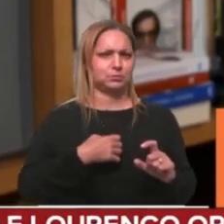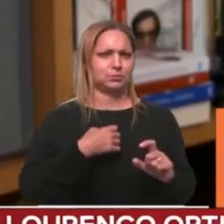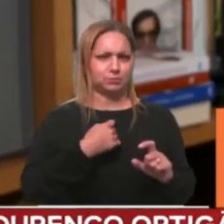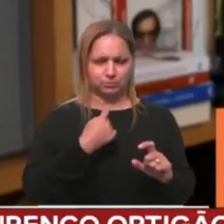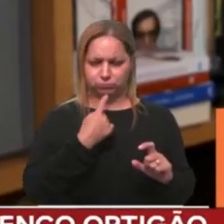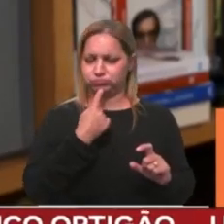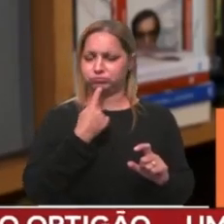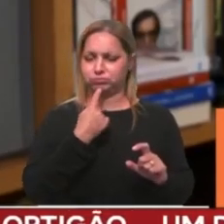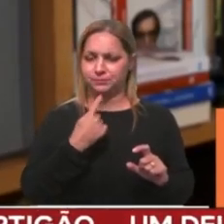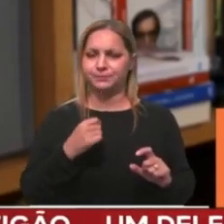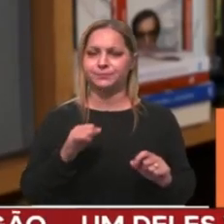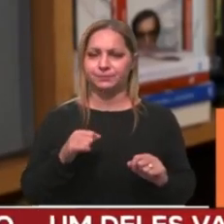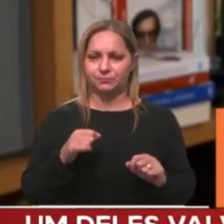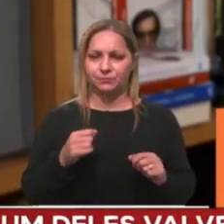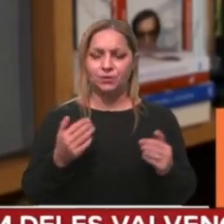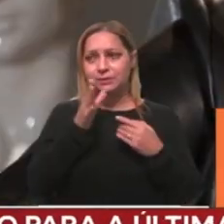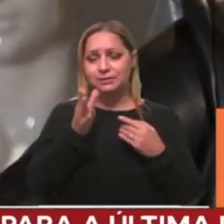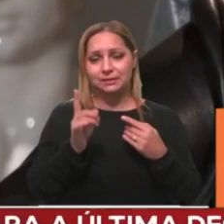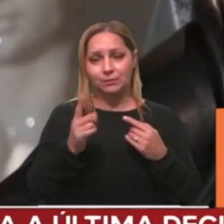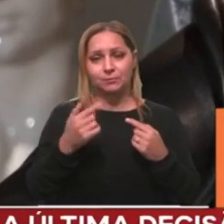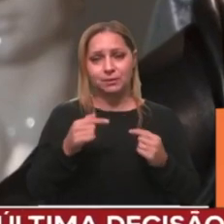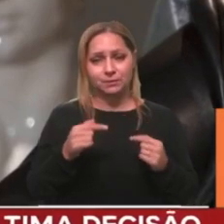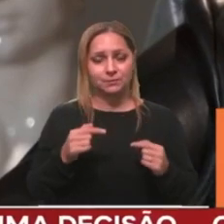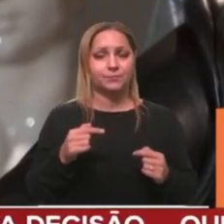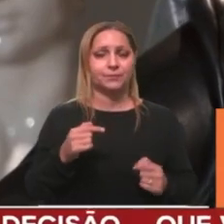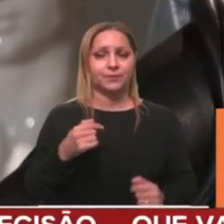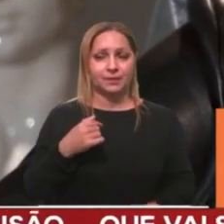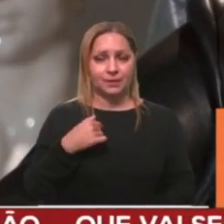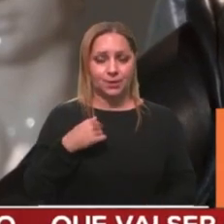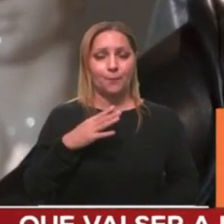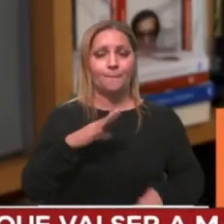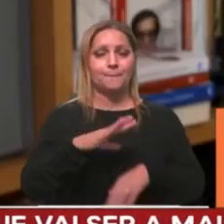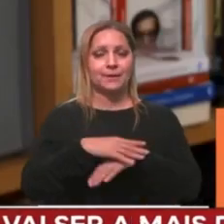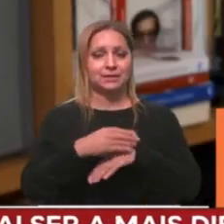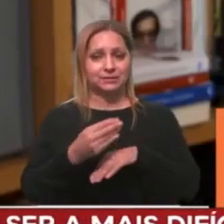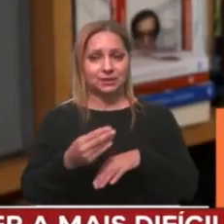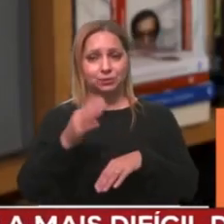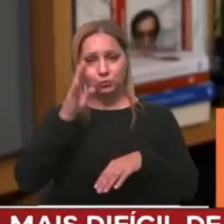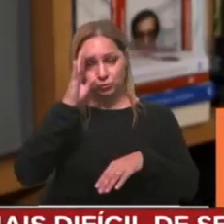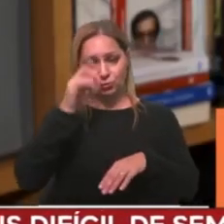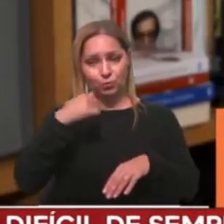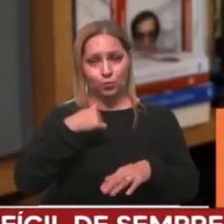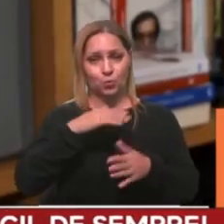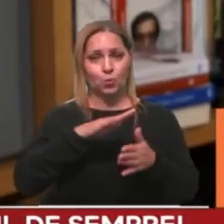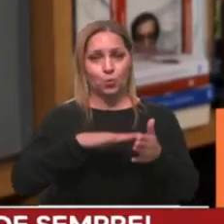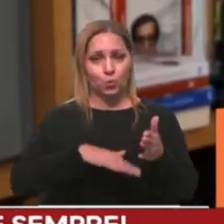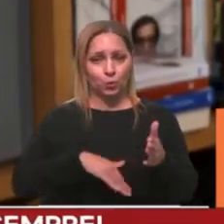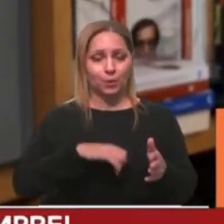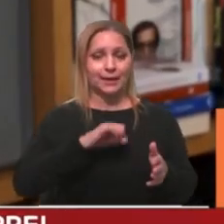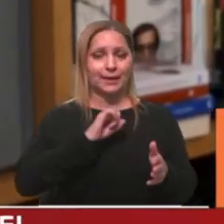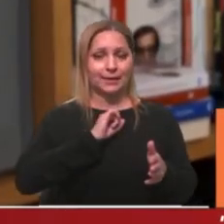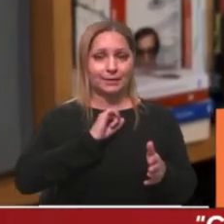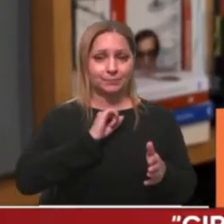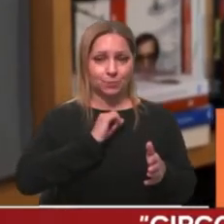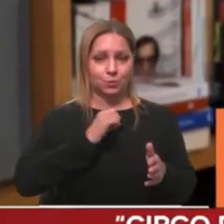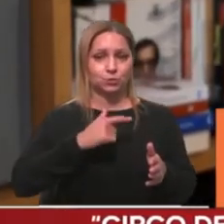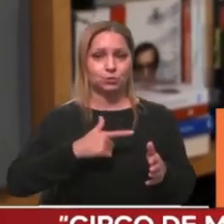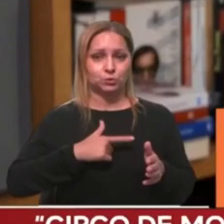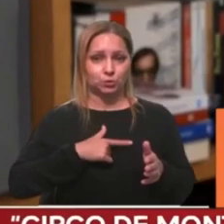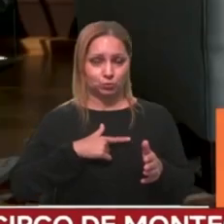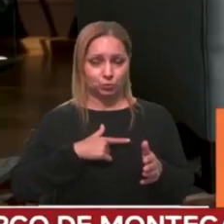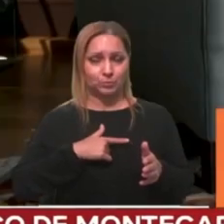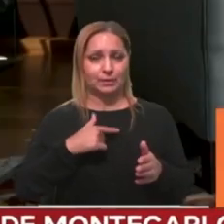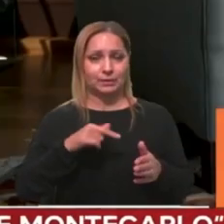sobretudo informadores da piso Eu soube mais tarde que havia um colega meu de turma que era informadora do